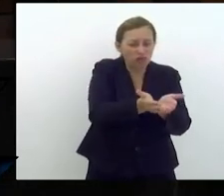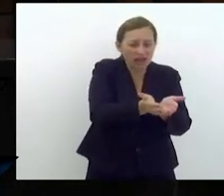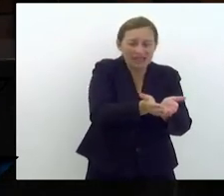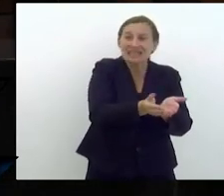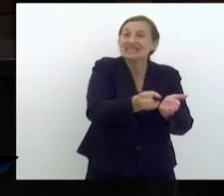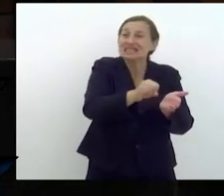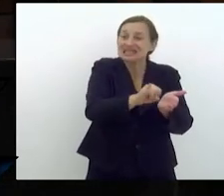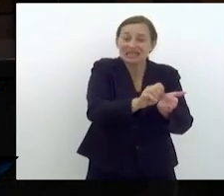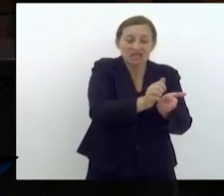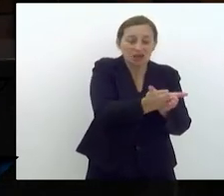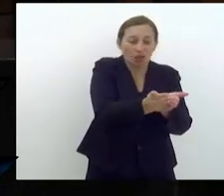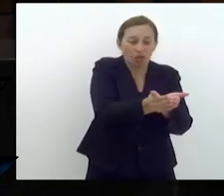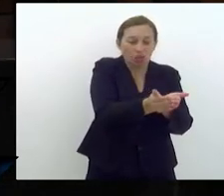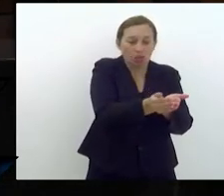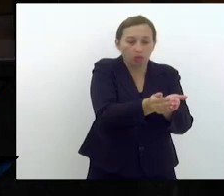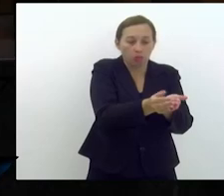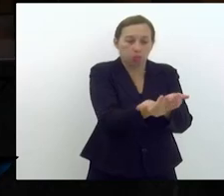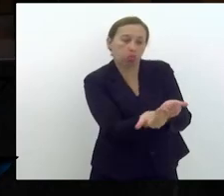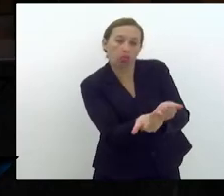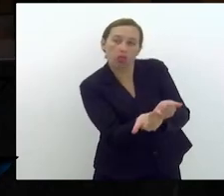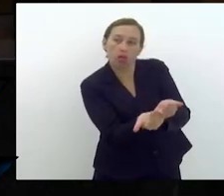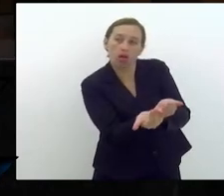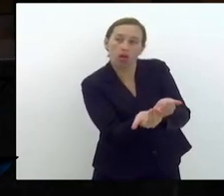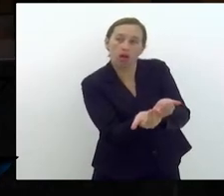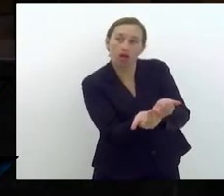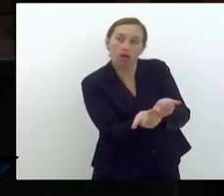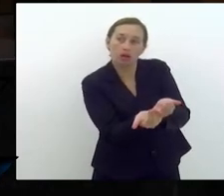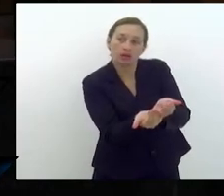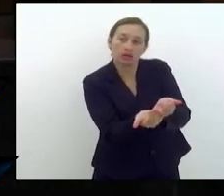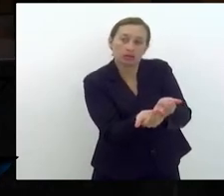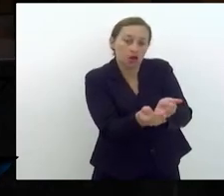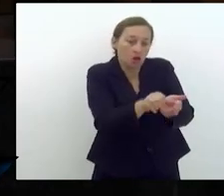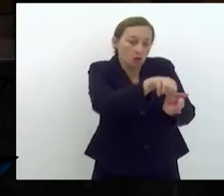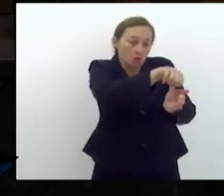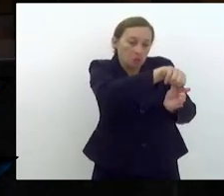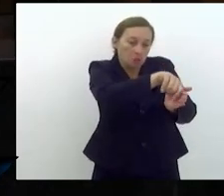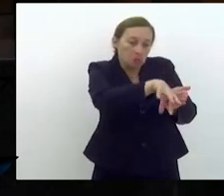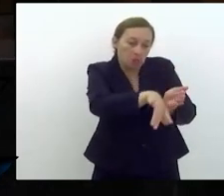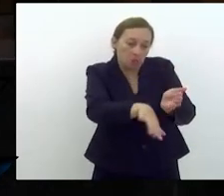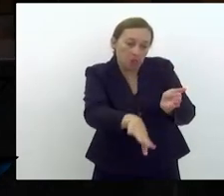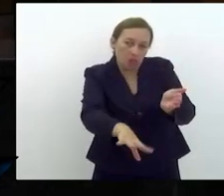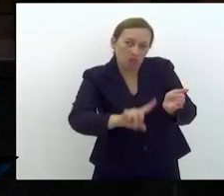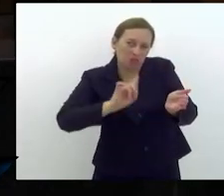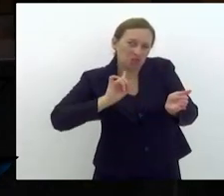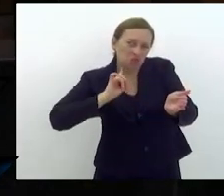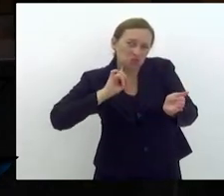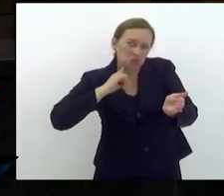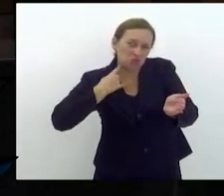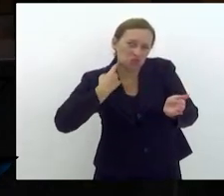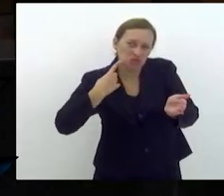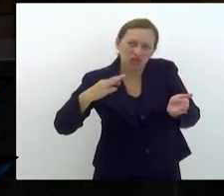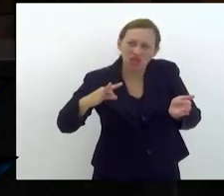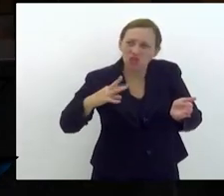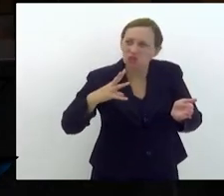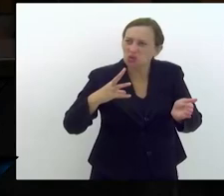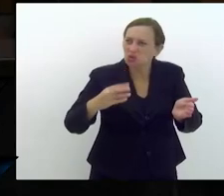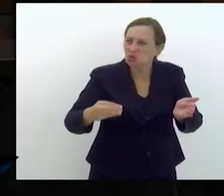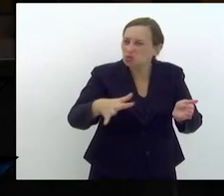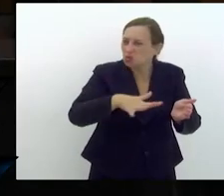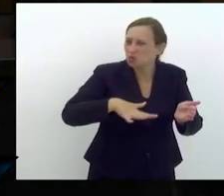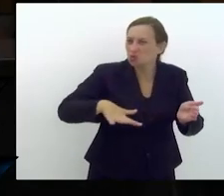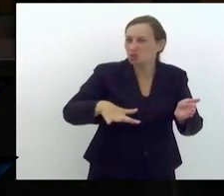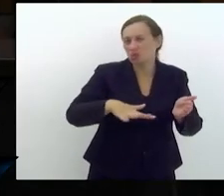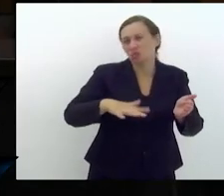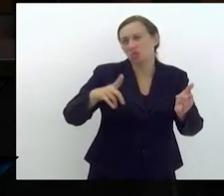casco se rompe o desastre na frágil Baía de Sepetiba